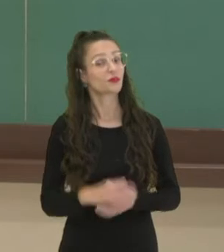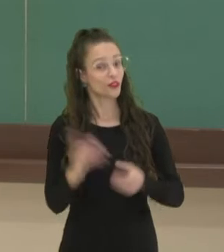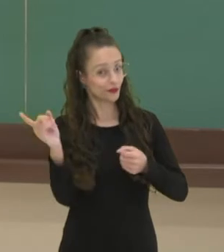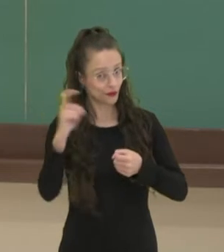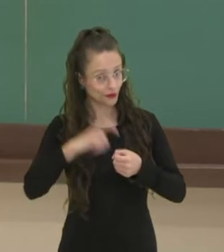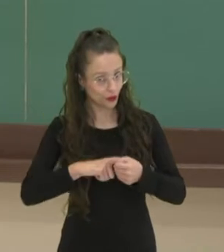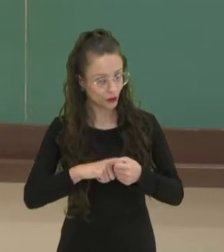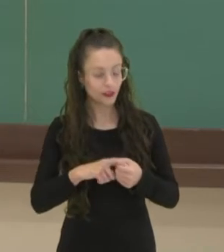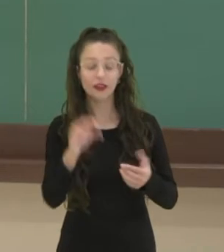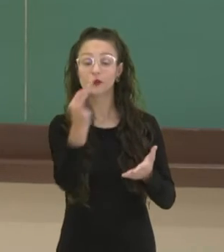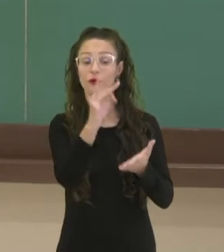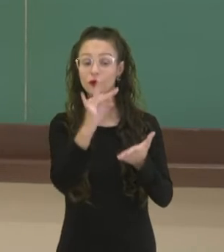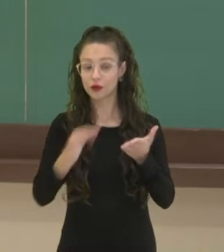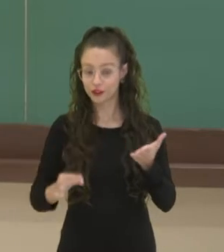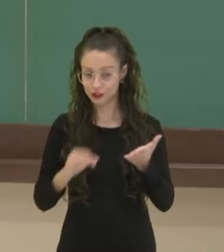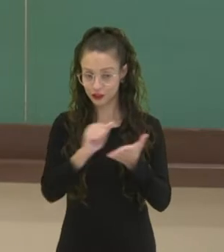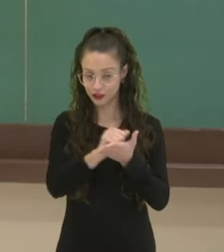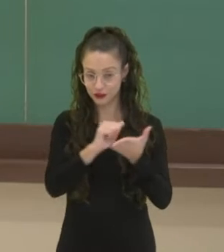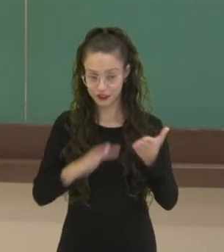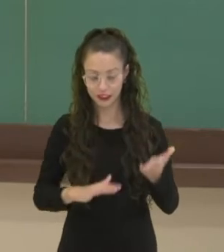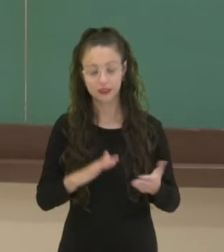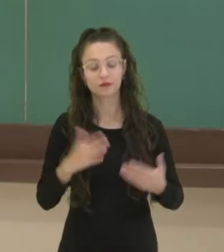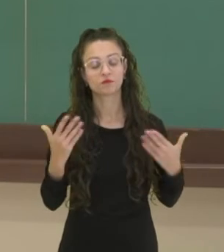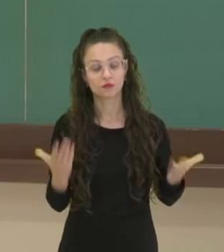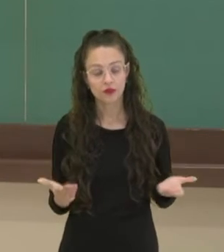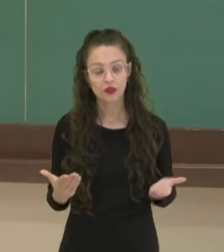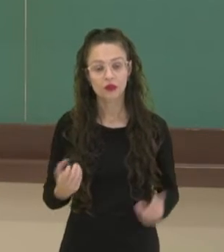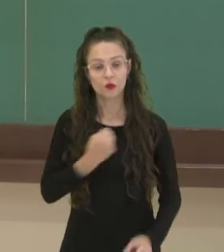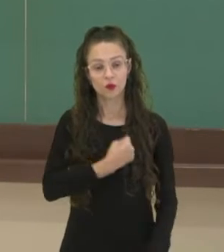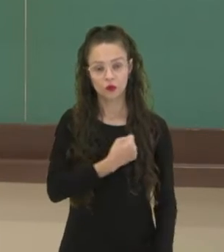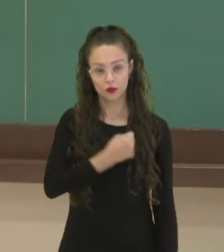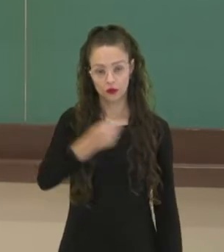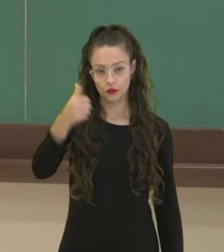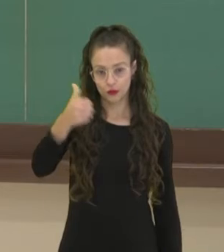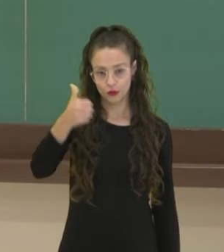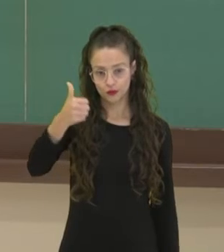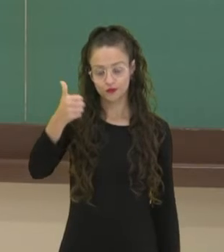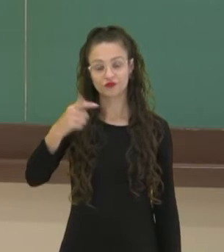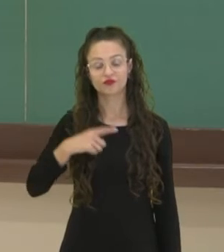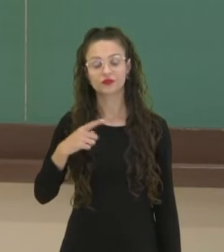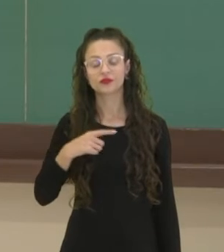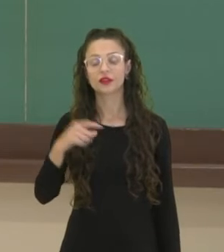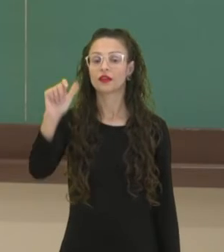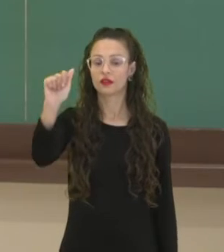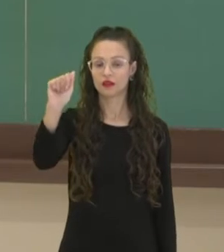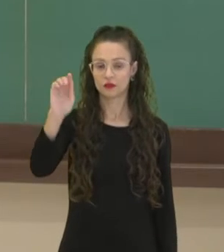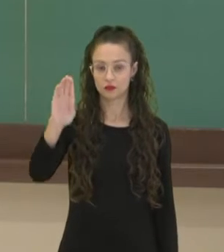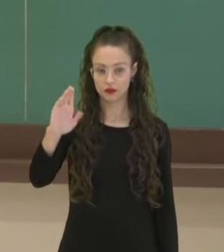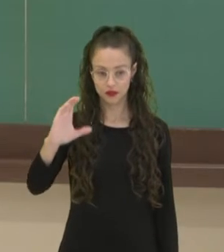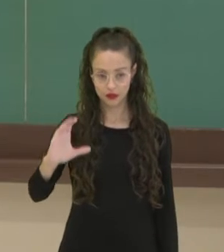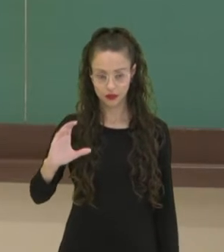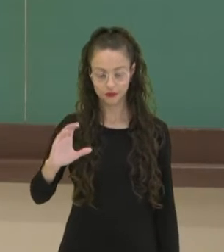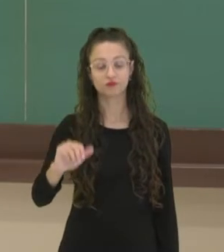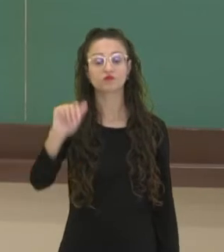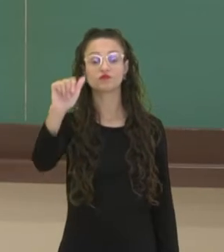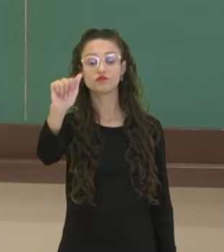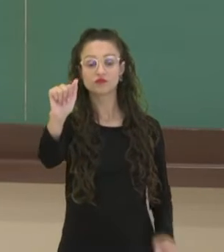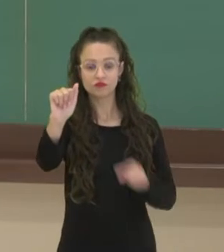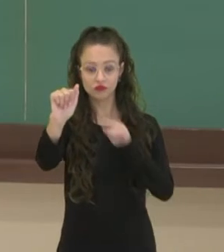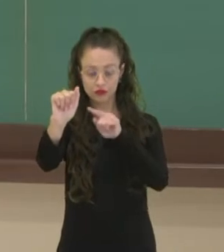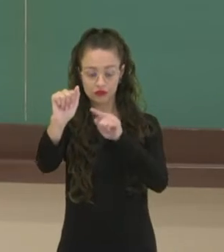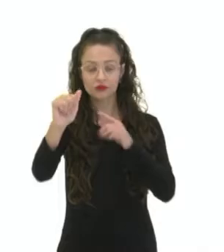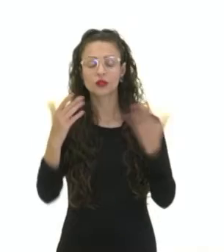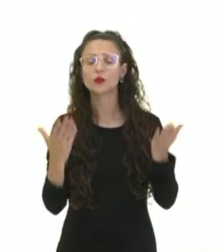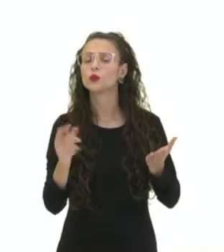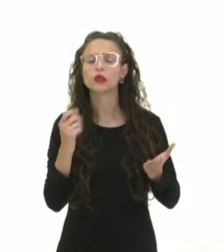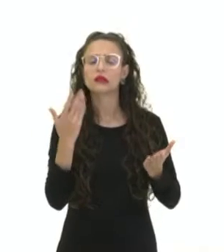Voltei para conferir contigo as atividades. Na atividade 1, temos 3 proposições. Na letra A que